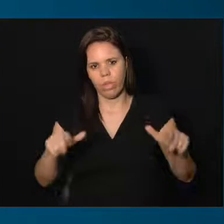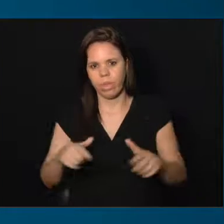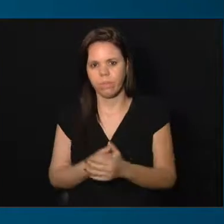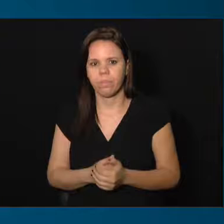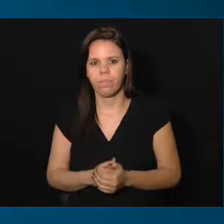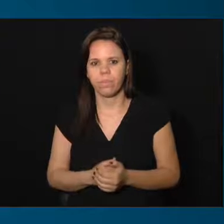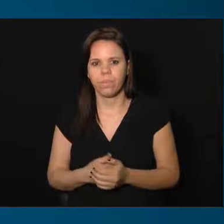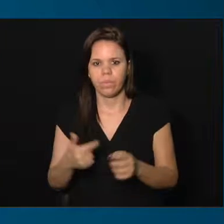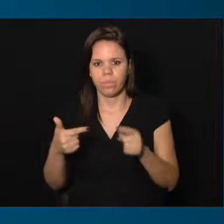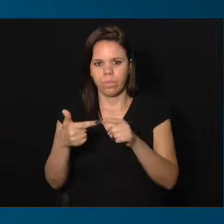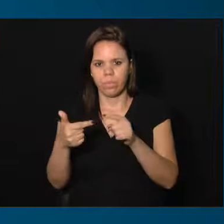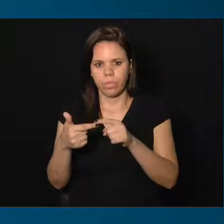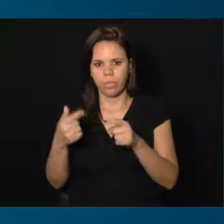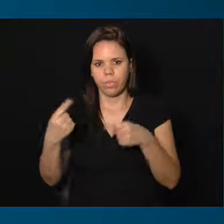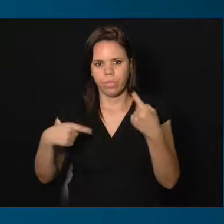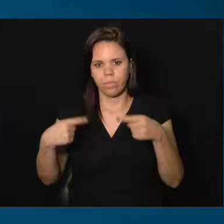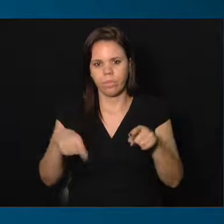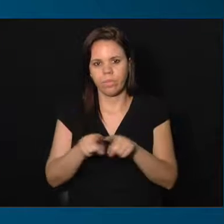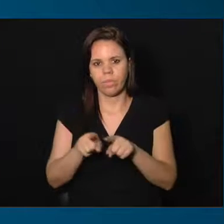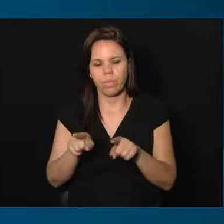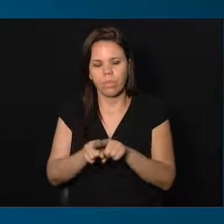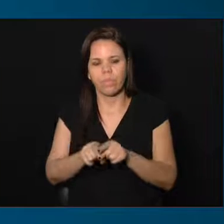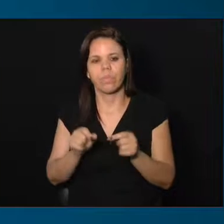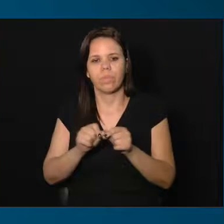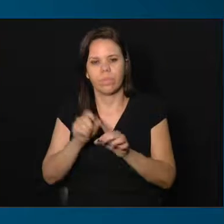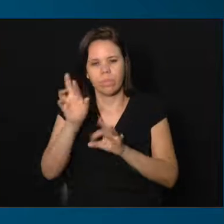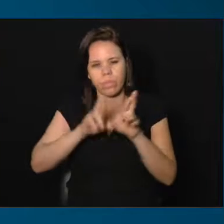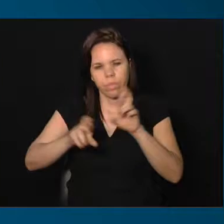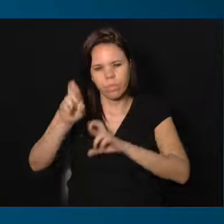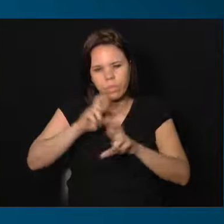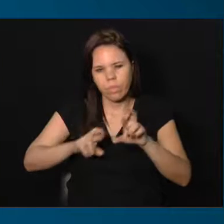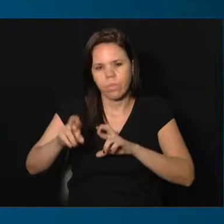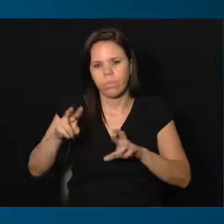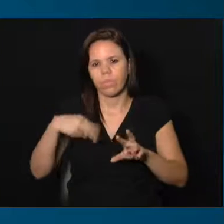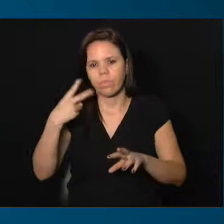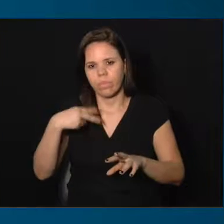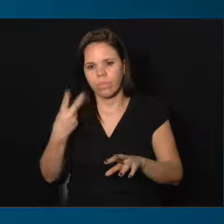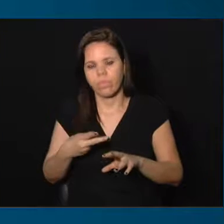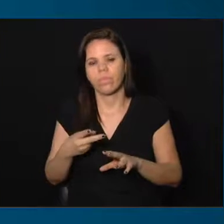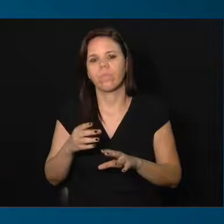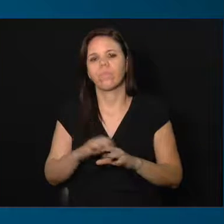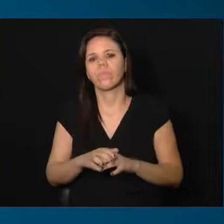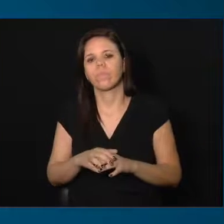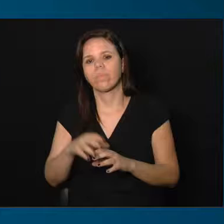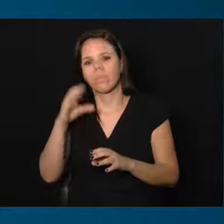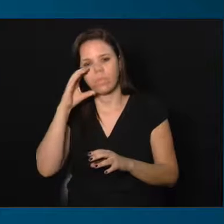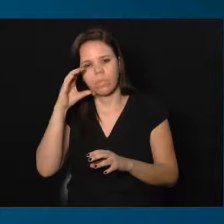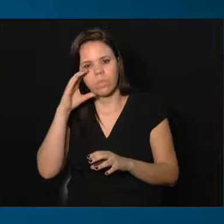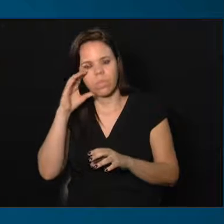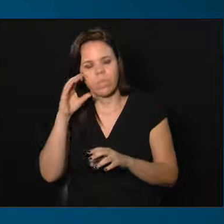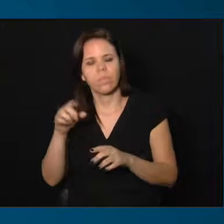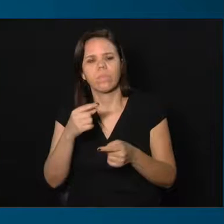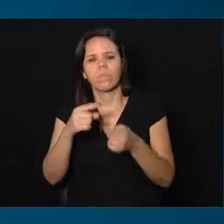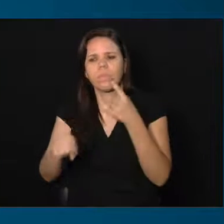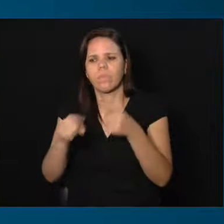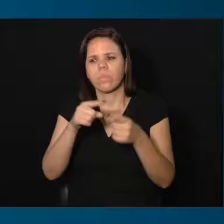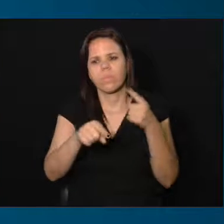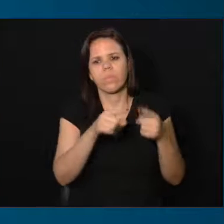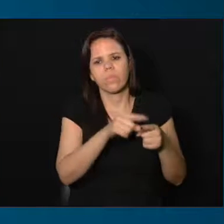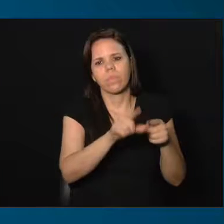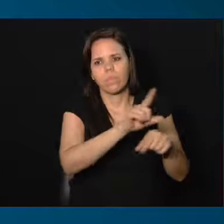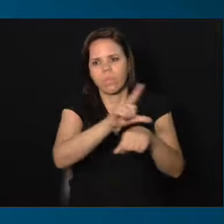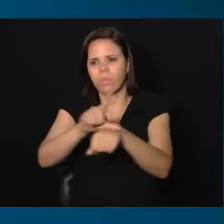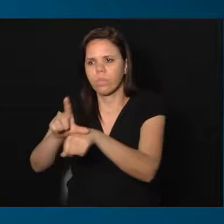Em segunda discussão, será analisado o projeto de autoria do vereador Luiz Cirilo, que proíbe estabelecimentos comerciais de